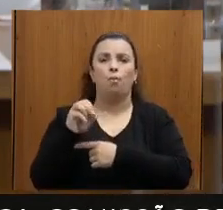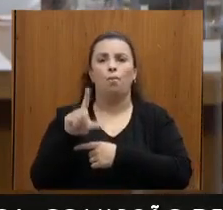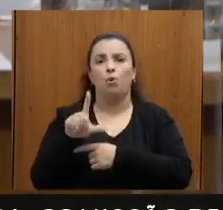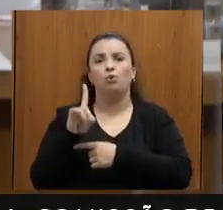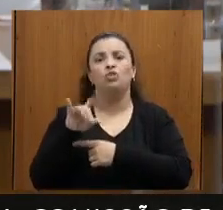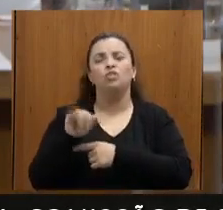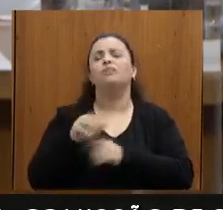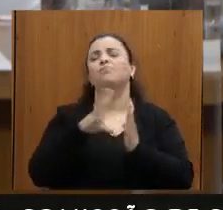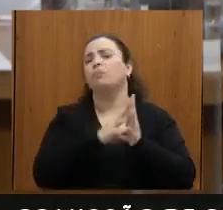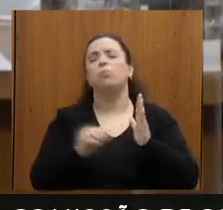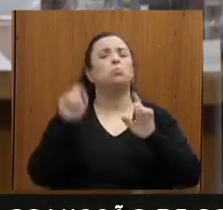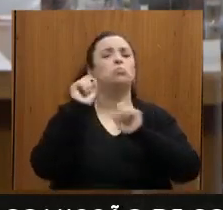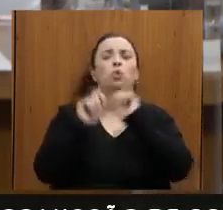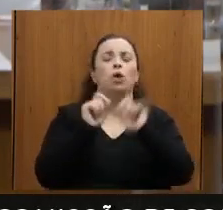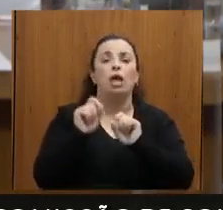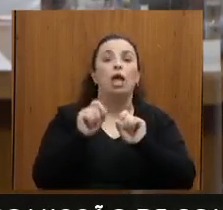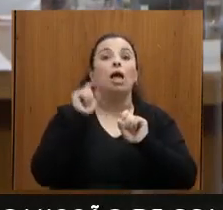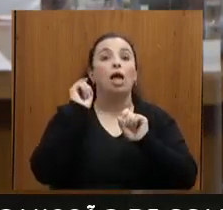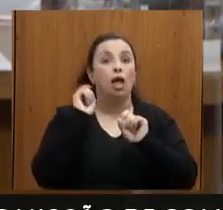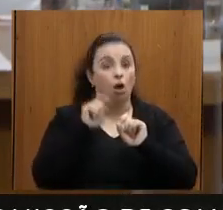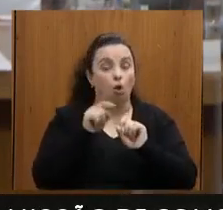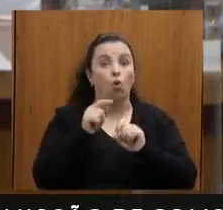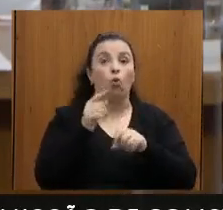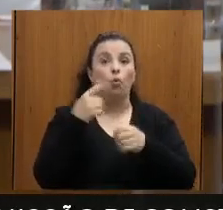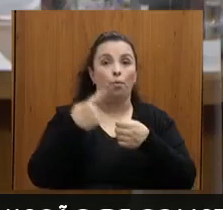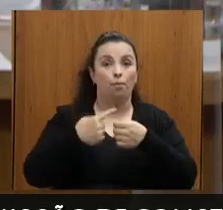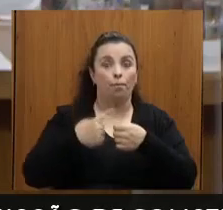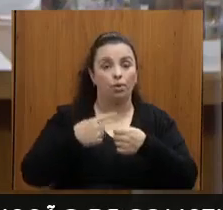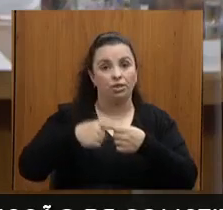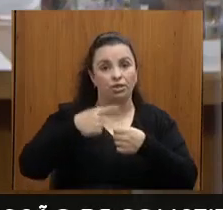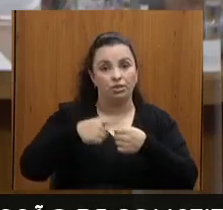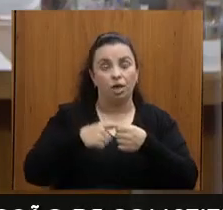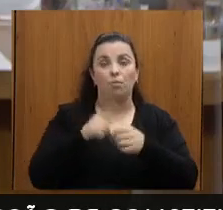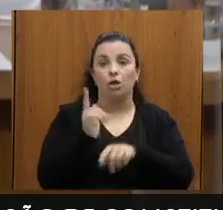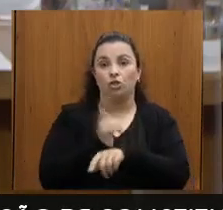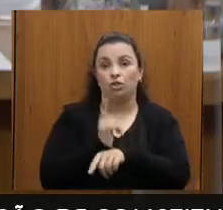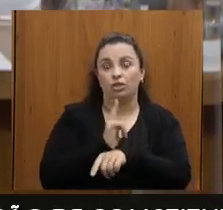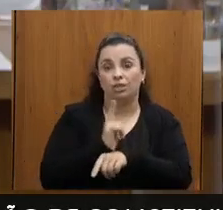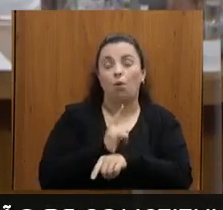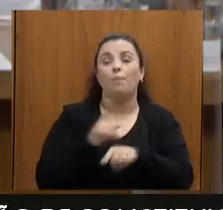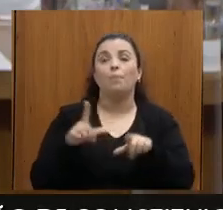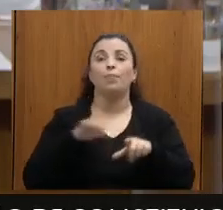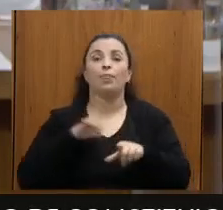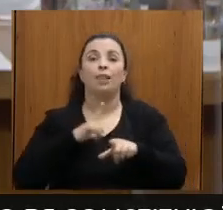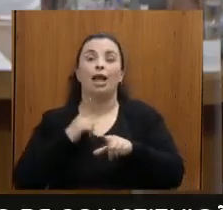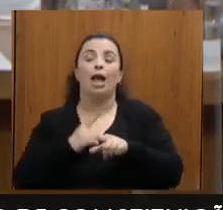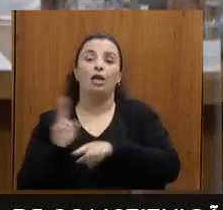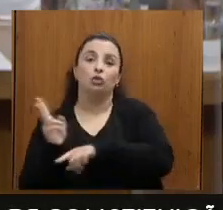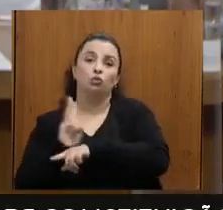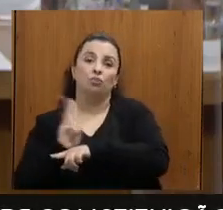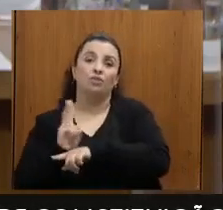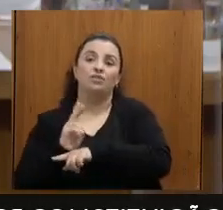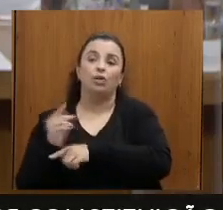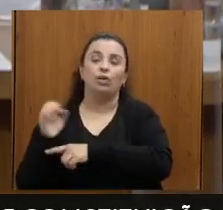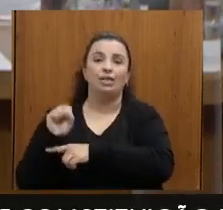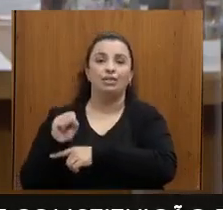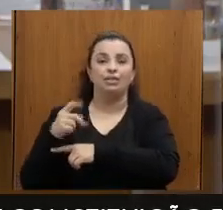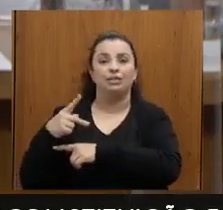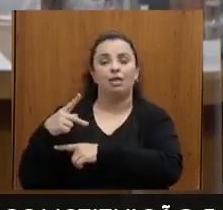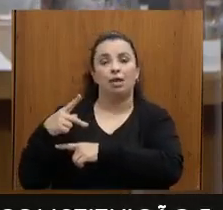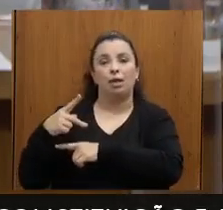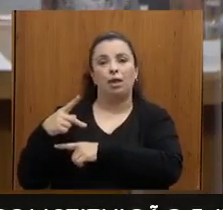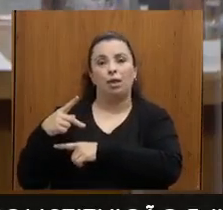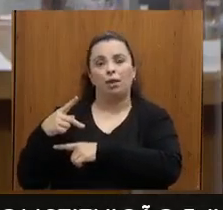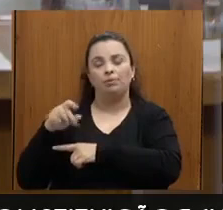fazem a gestão da UAI com a supervisão da Secretaria de Planejamento, que fornece toda a parte de treinamento,